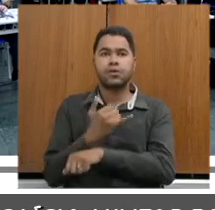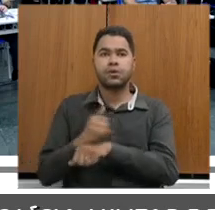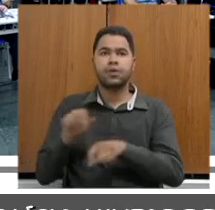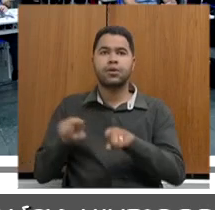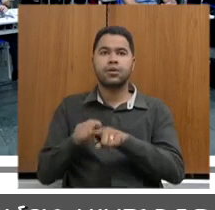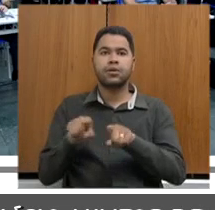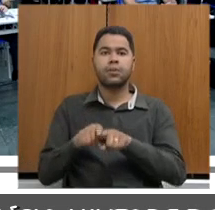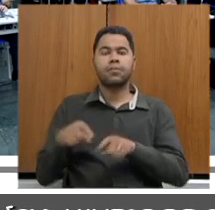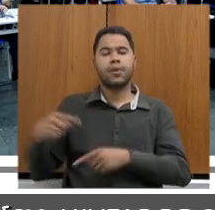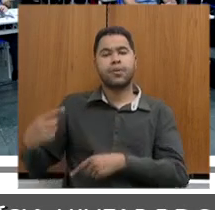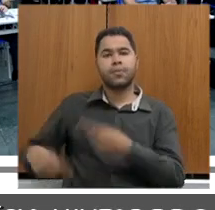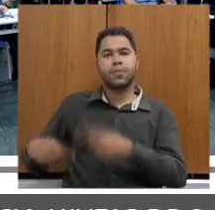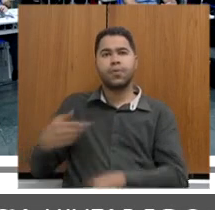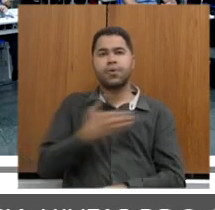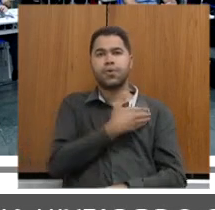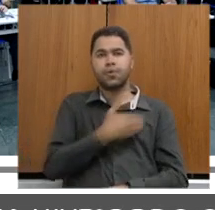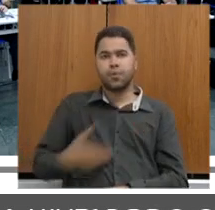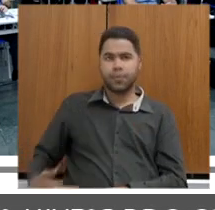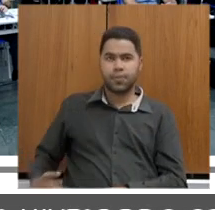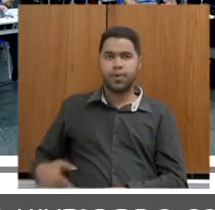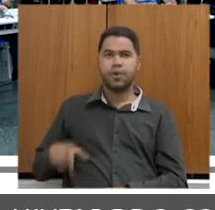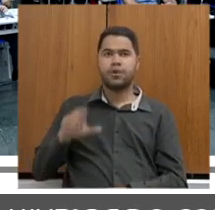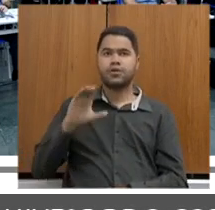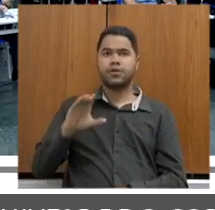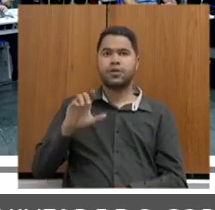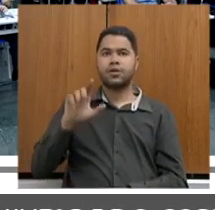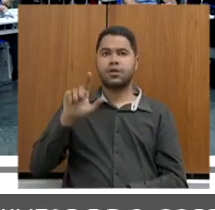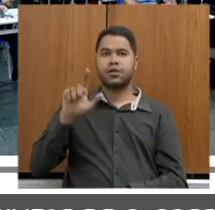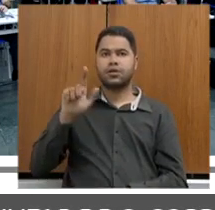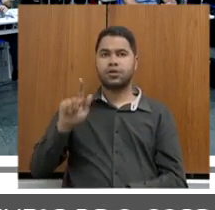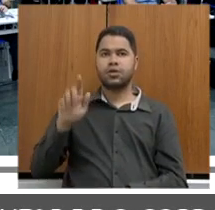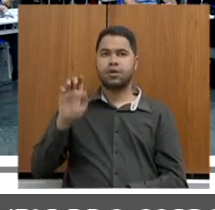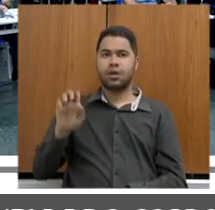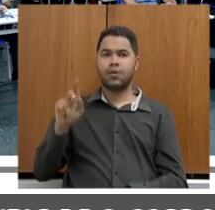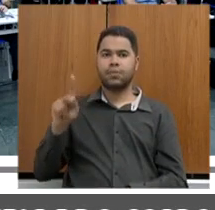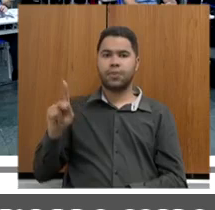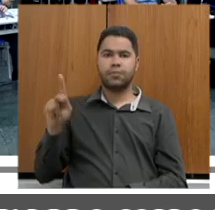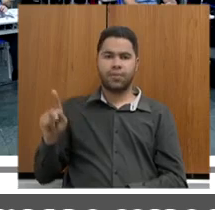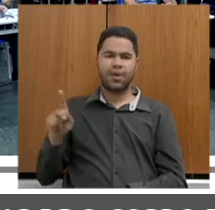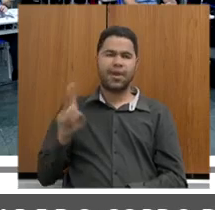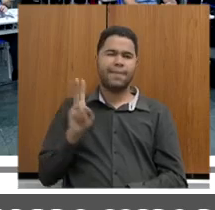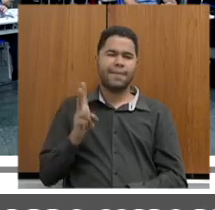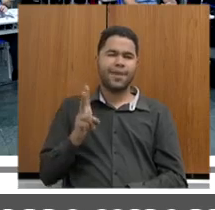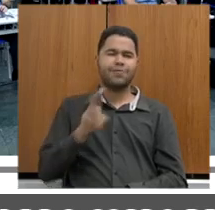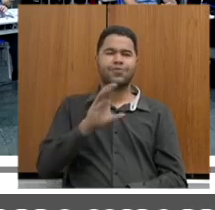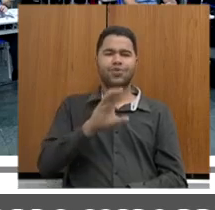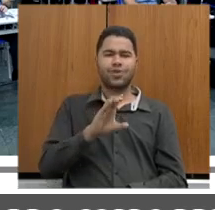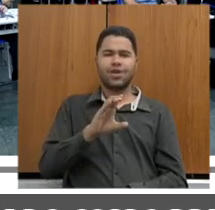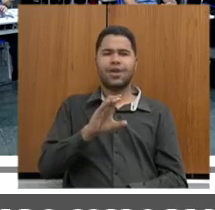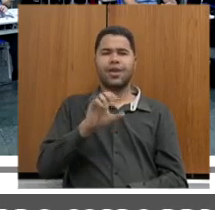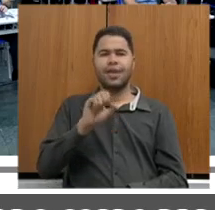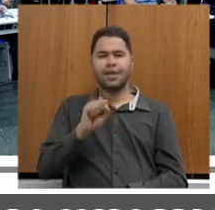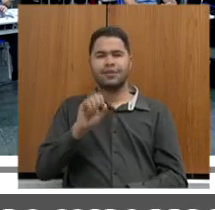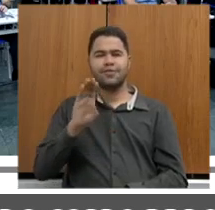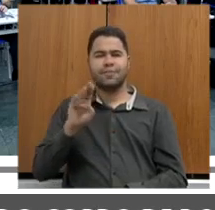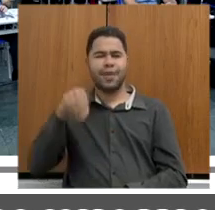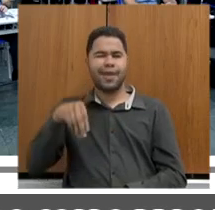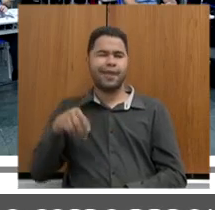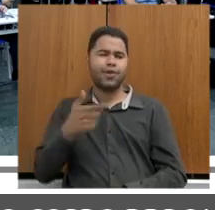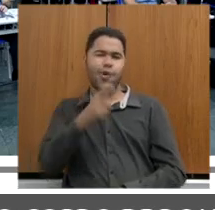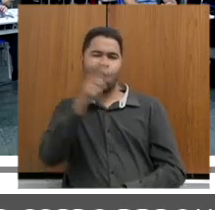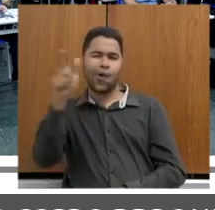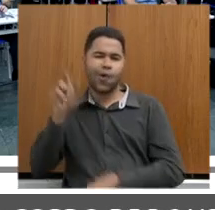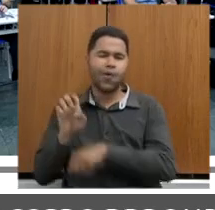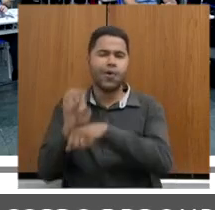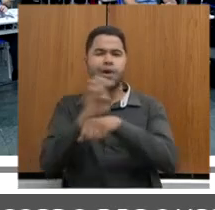políticas públicas é o CGP é o mesmo csbm de outros estados é o mesmo